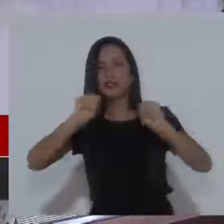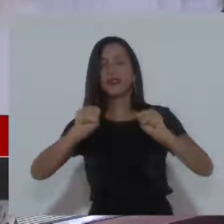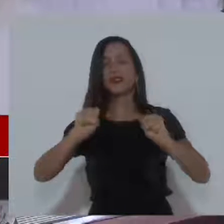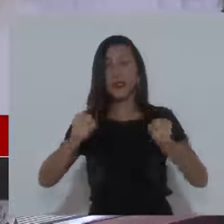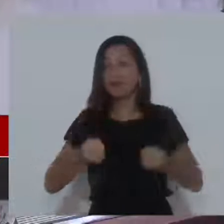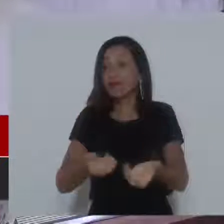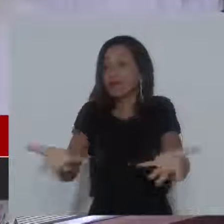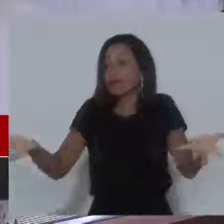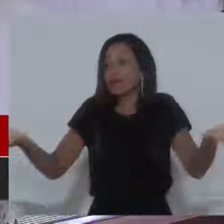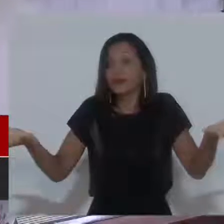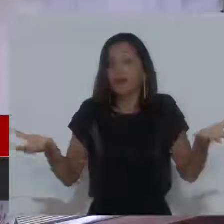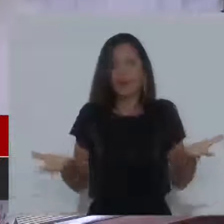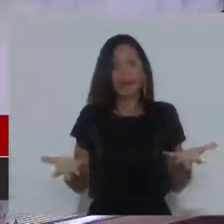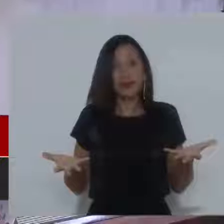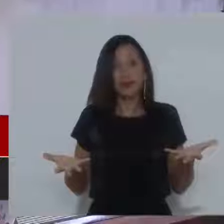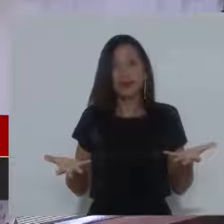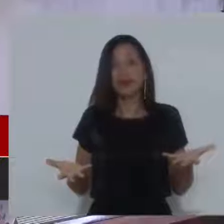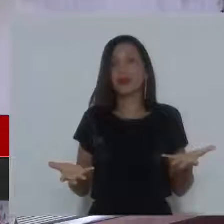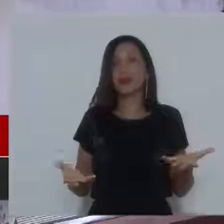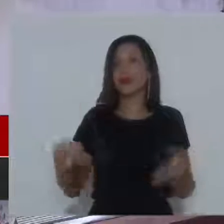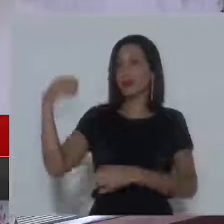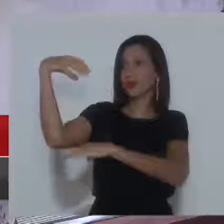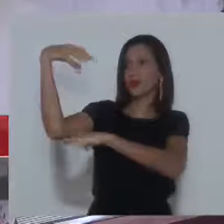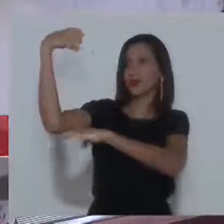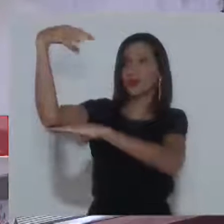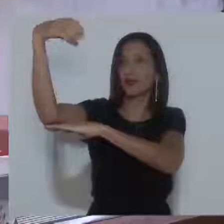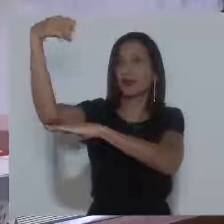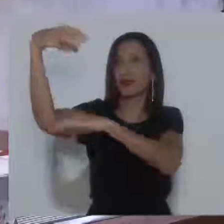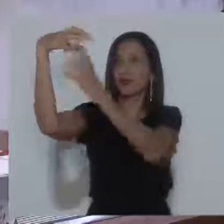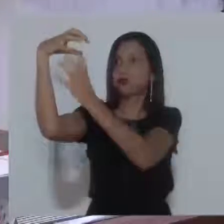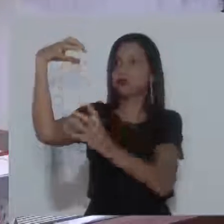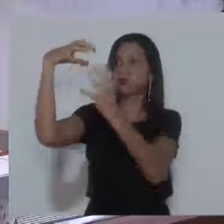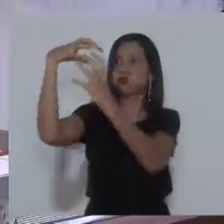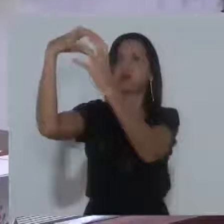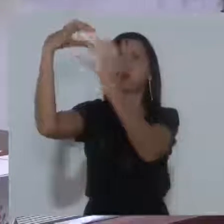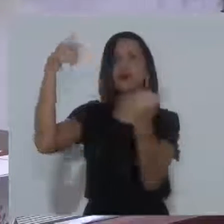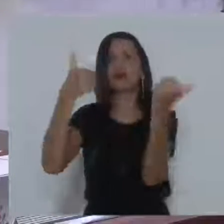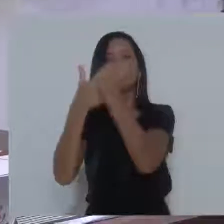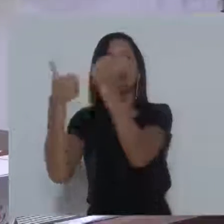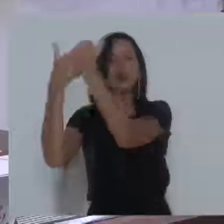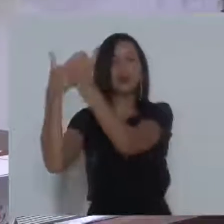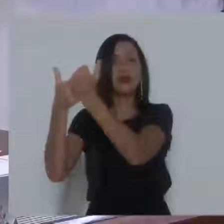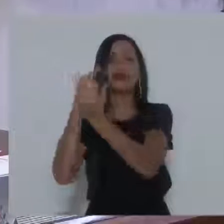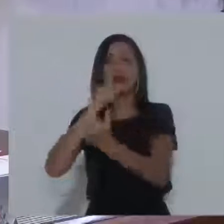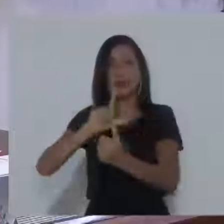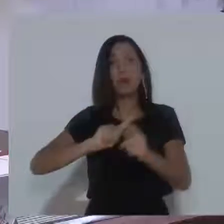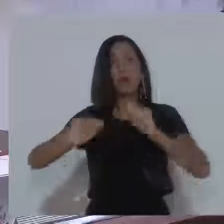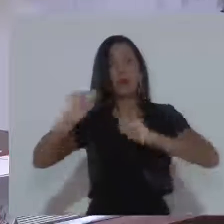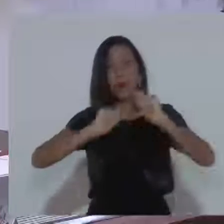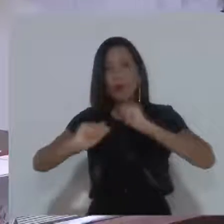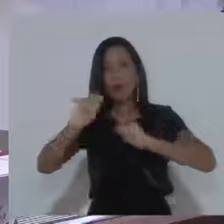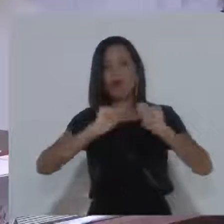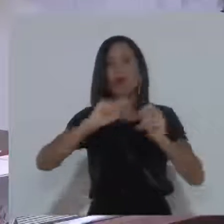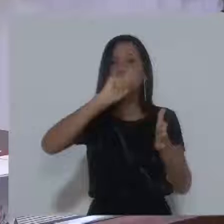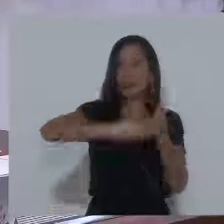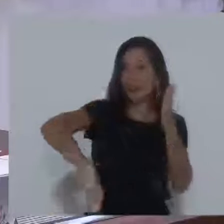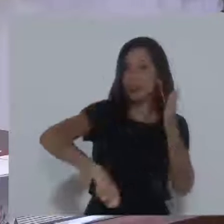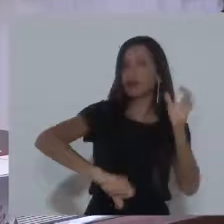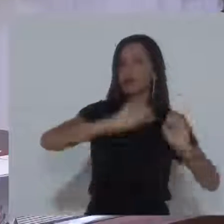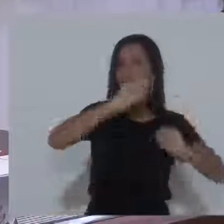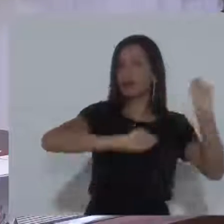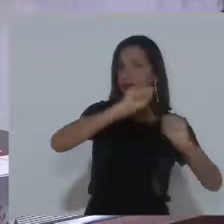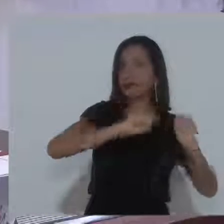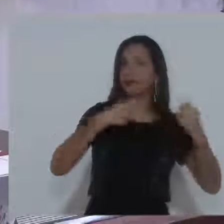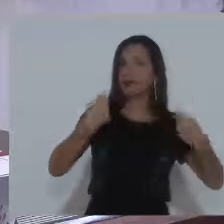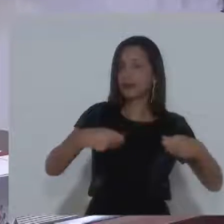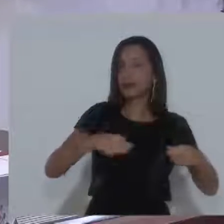promovem toda a troca da iluminação pública e com a economia se paga, às vezes, essa empresa. É lógico que não pode contratar a empresa direta, tem que ser pelo